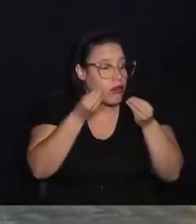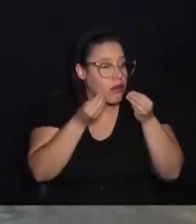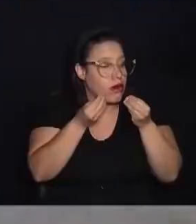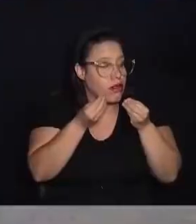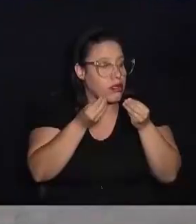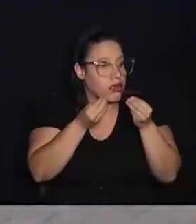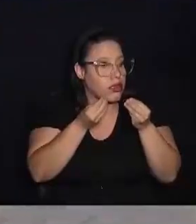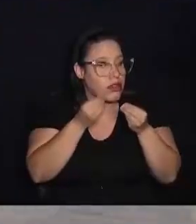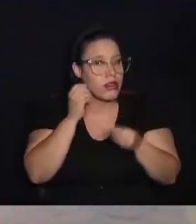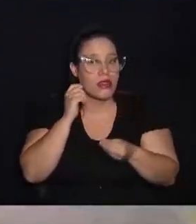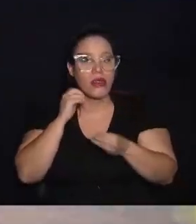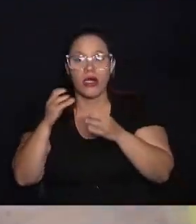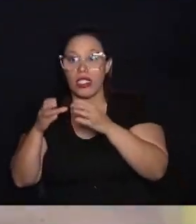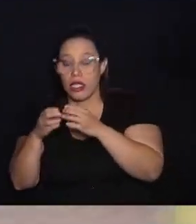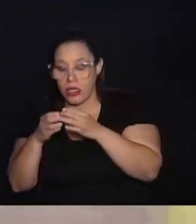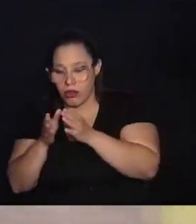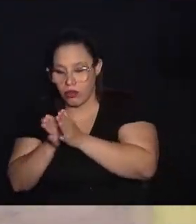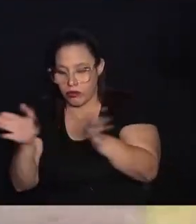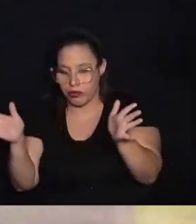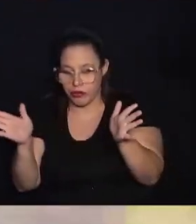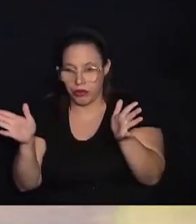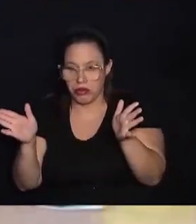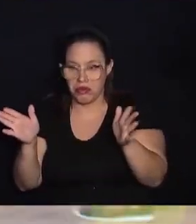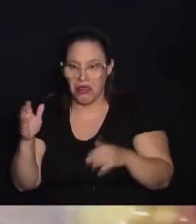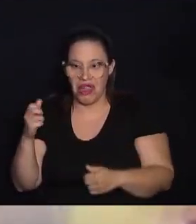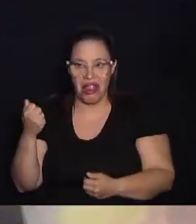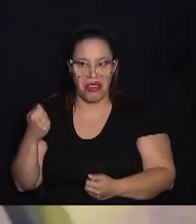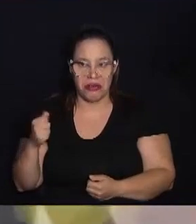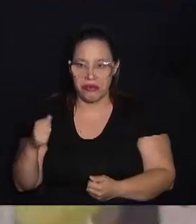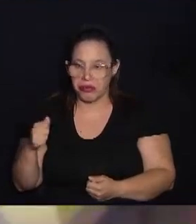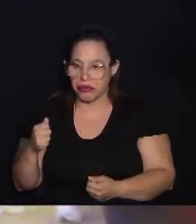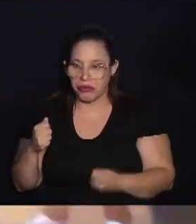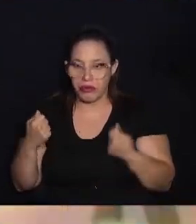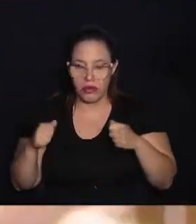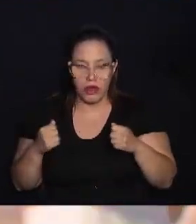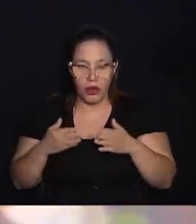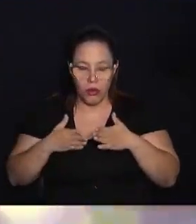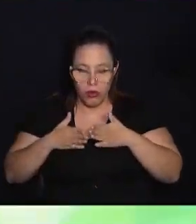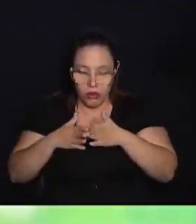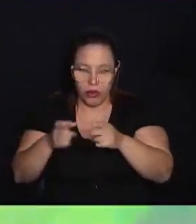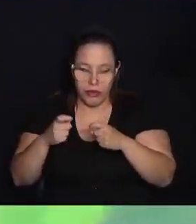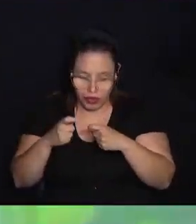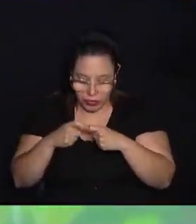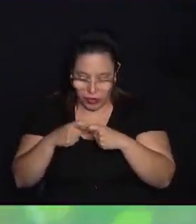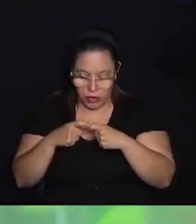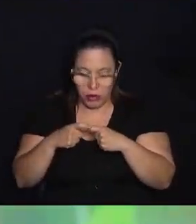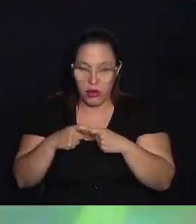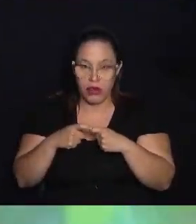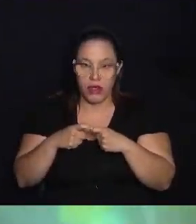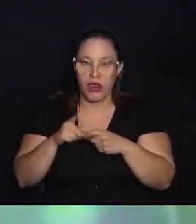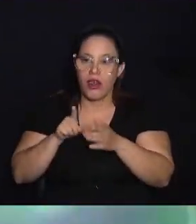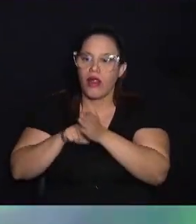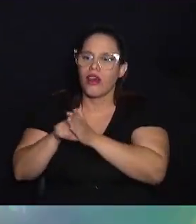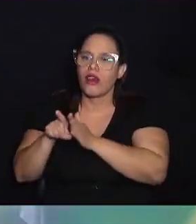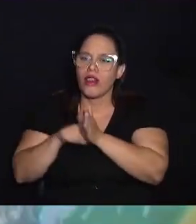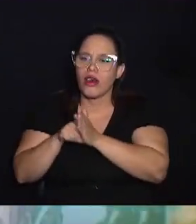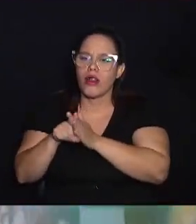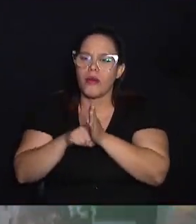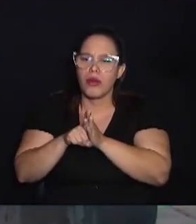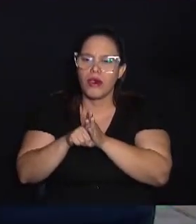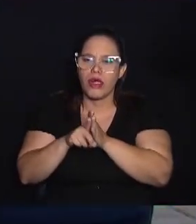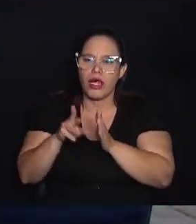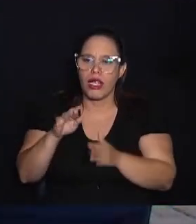geralmente esses grupos são abertos né não precisa de encaminhamento médico é só se eh perguntar na recepção de todas as